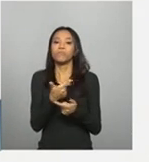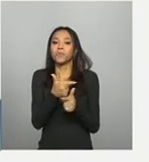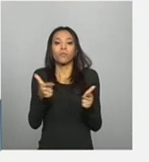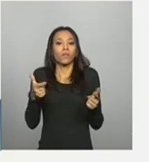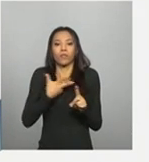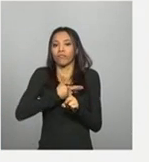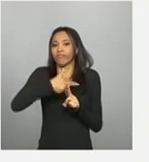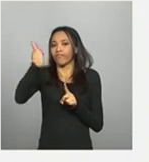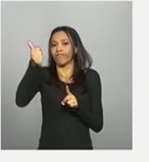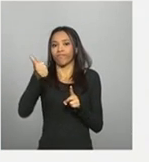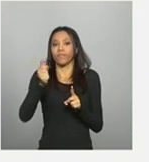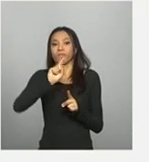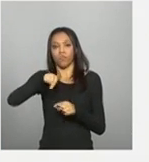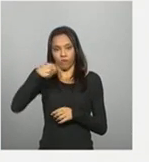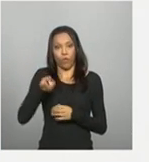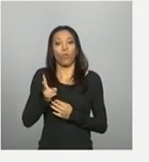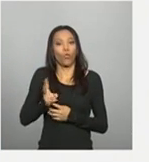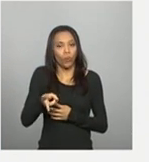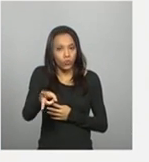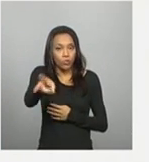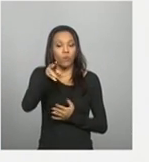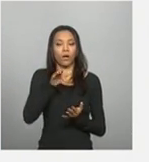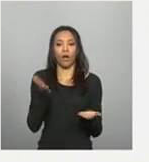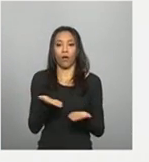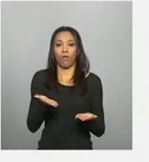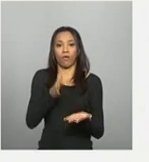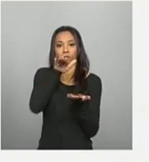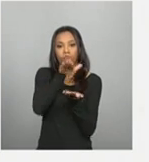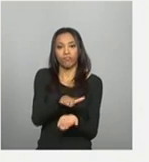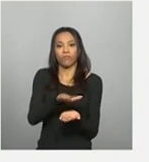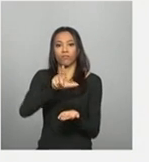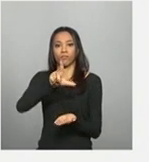vencedores. Em seguida, darei início ao leilão do lote E.